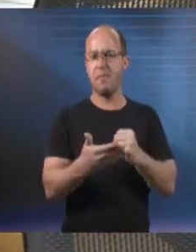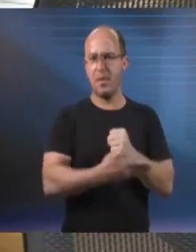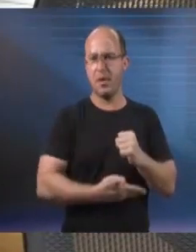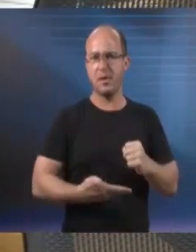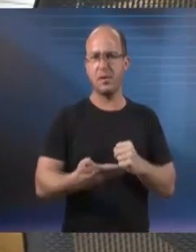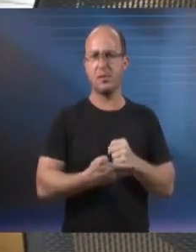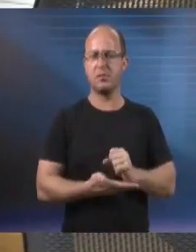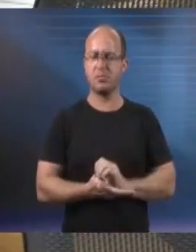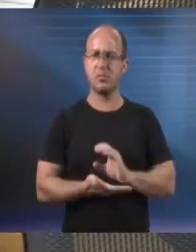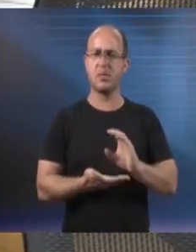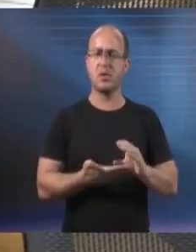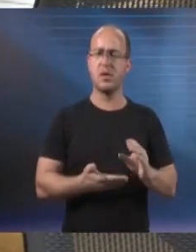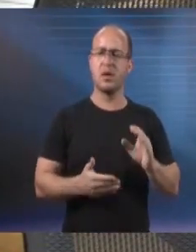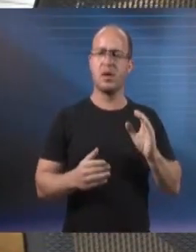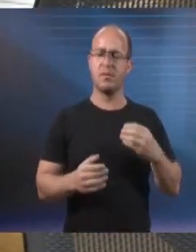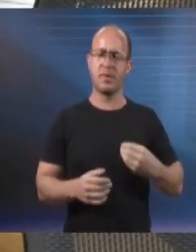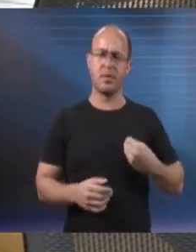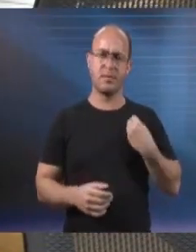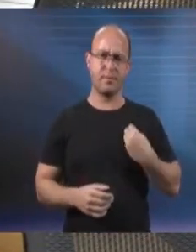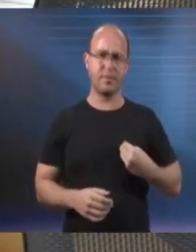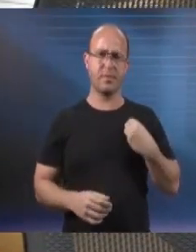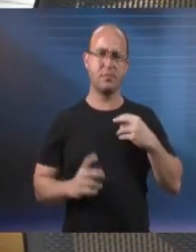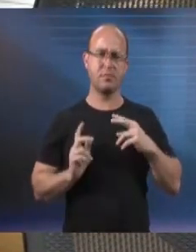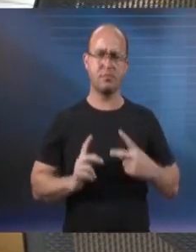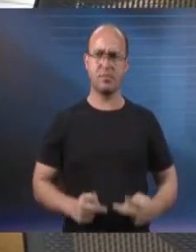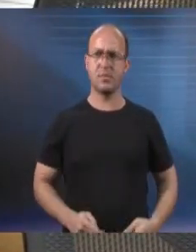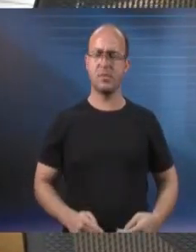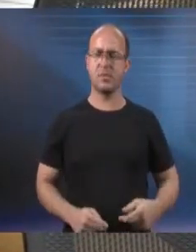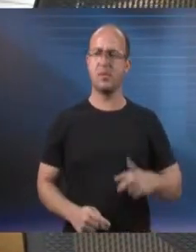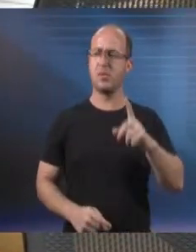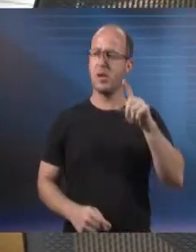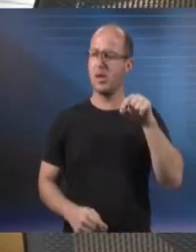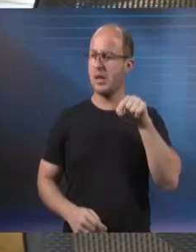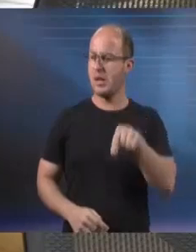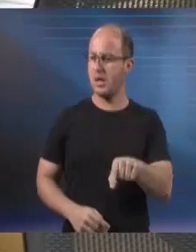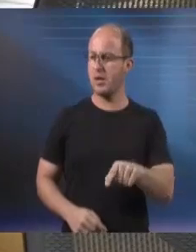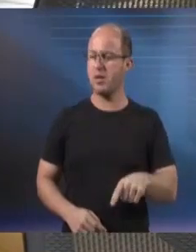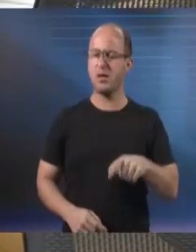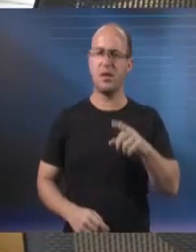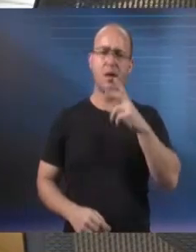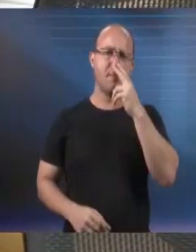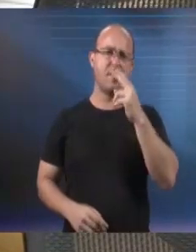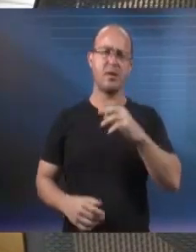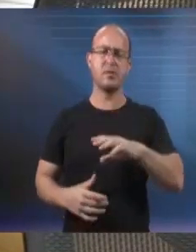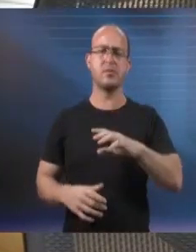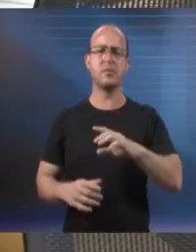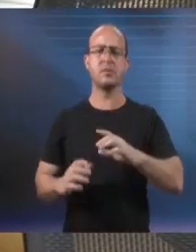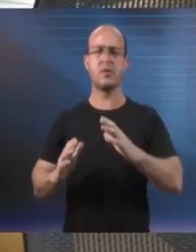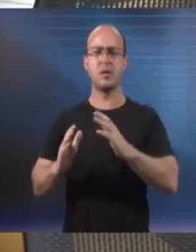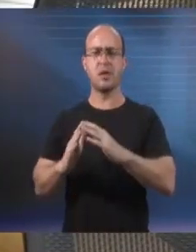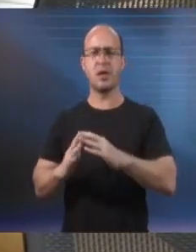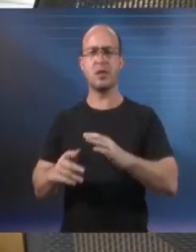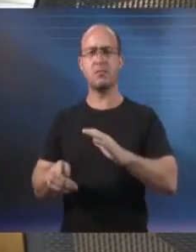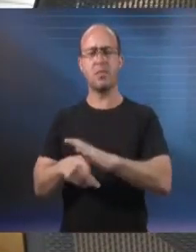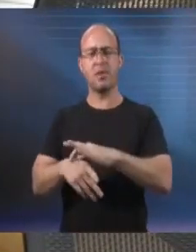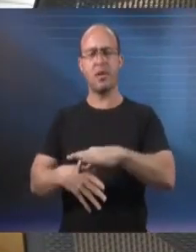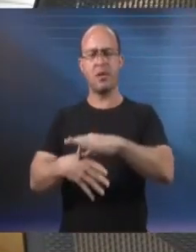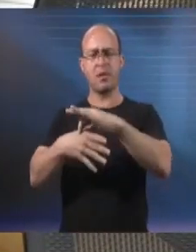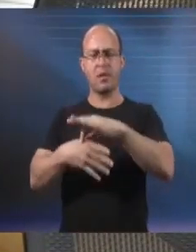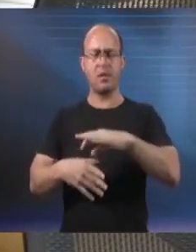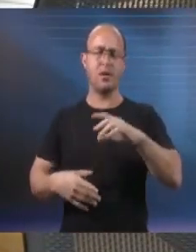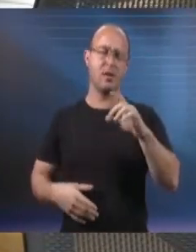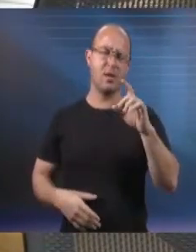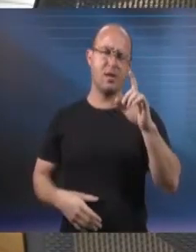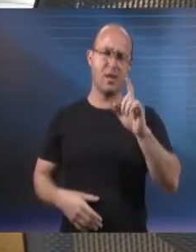de respeito à vida humana. Aquilo é um verdadeiro açougue. Ali é um